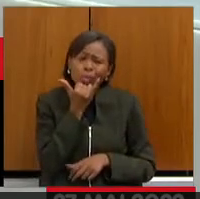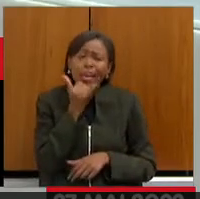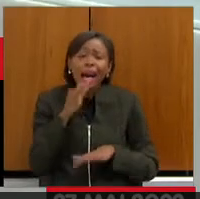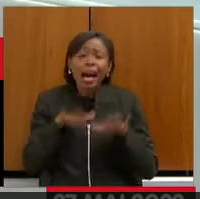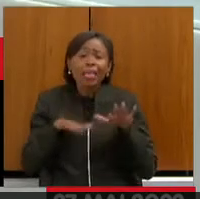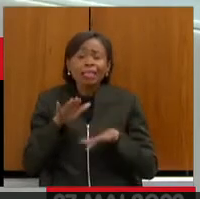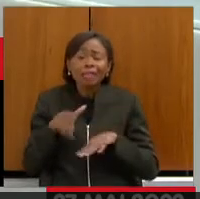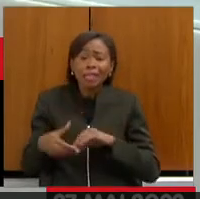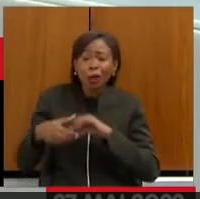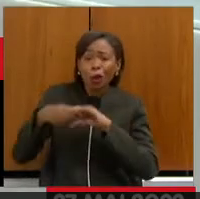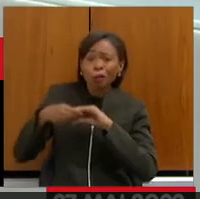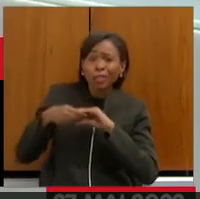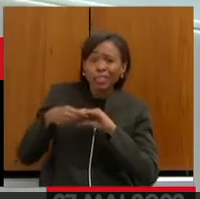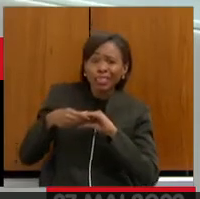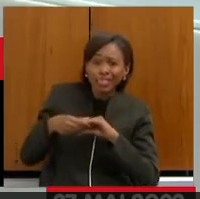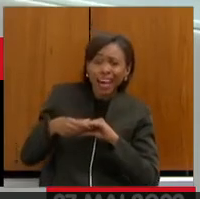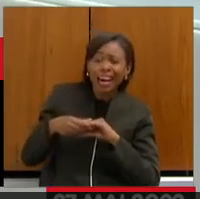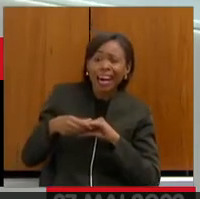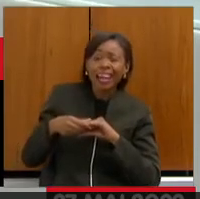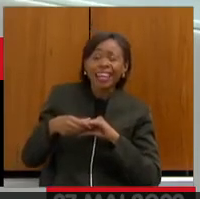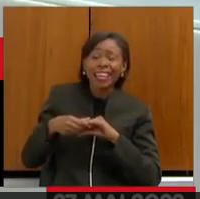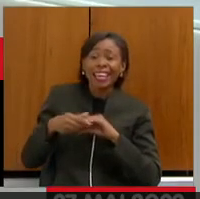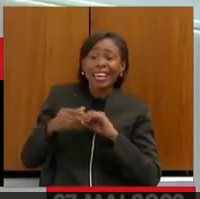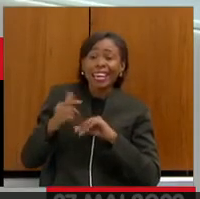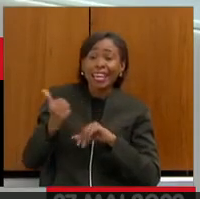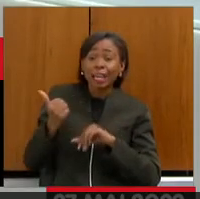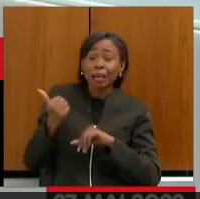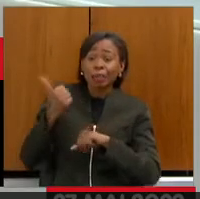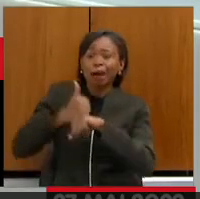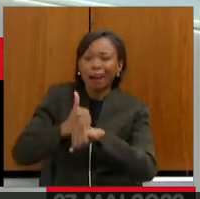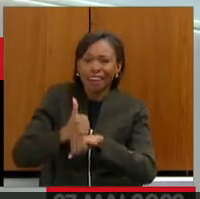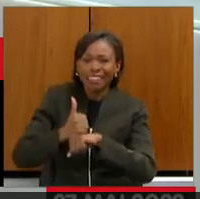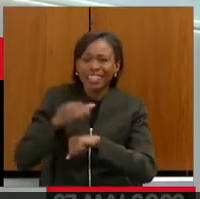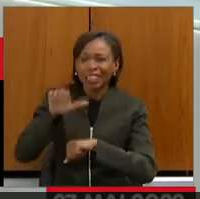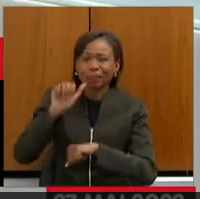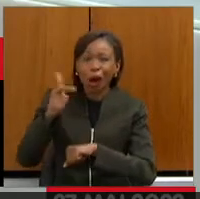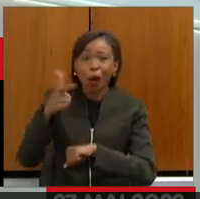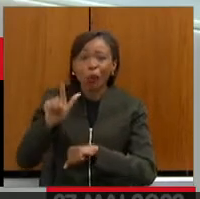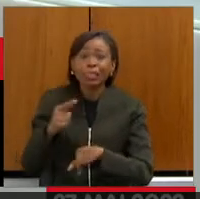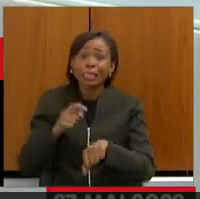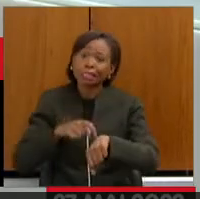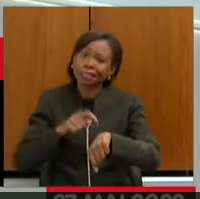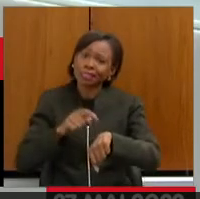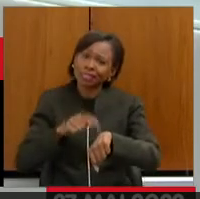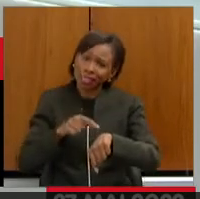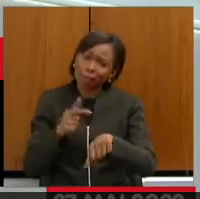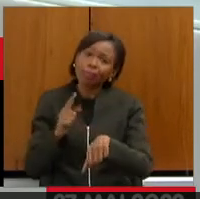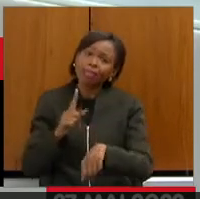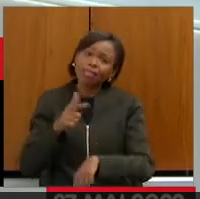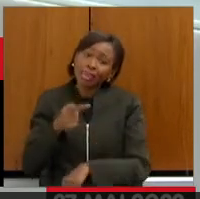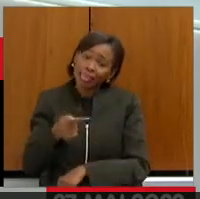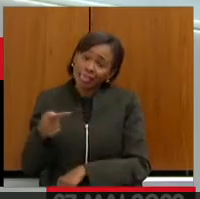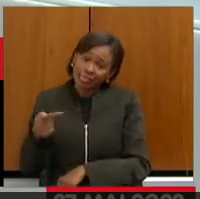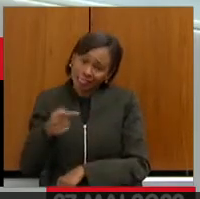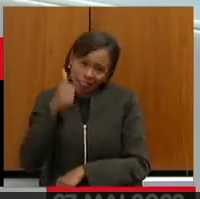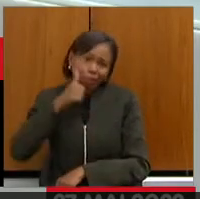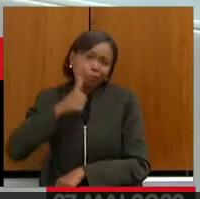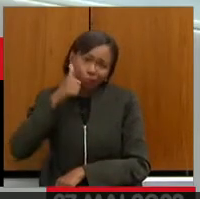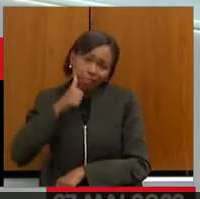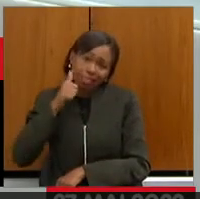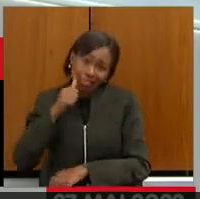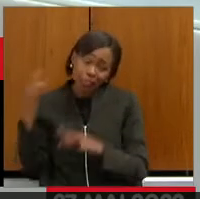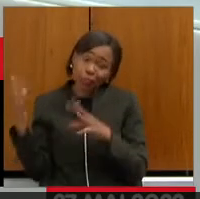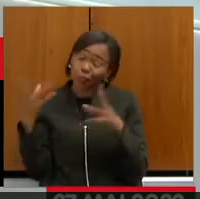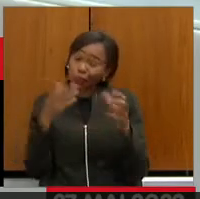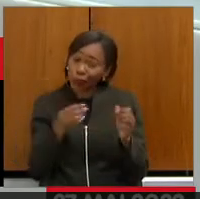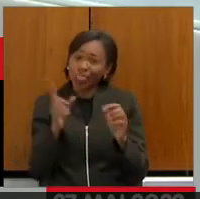cumprimentar e já convidar a outra para poder falar porque o nosso tempo aqui né somos 77 nós queremos ouvir todas mas